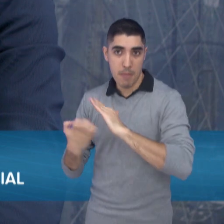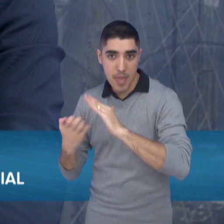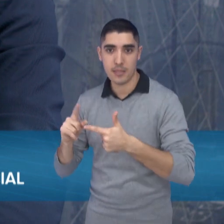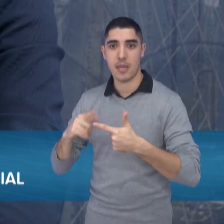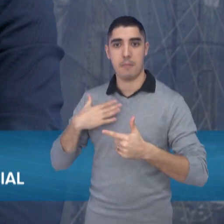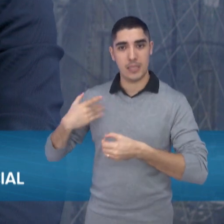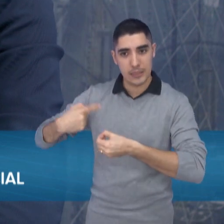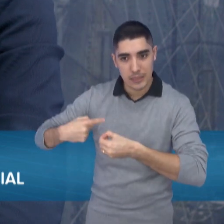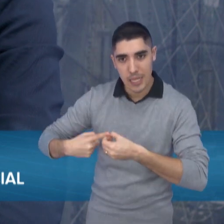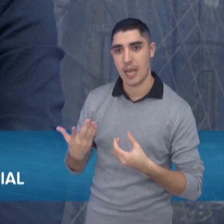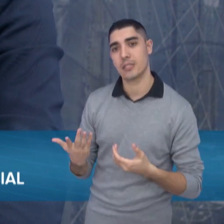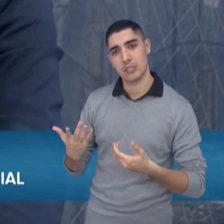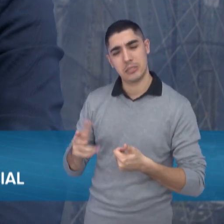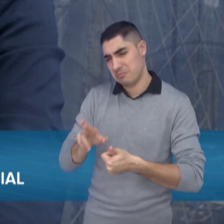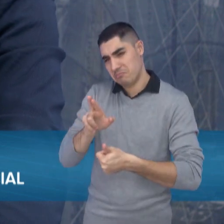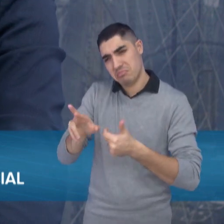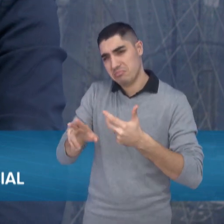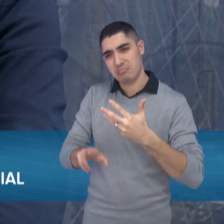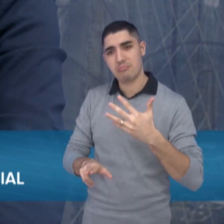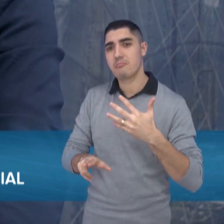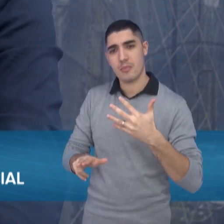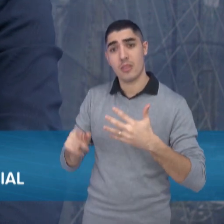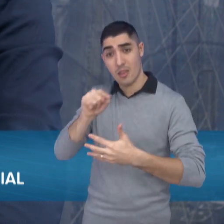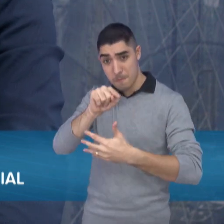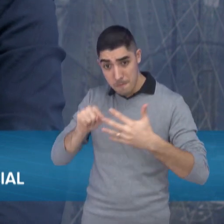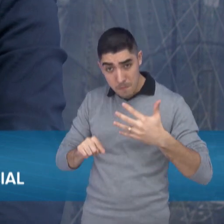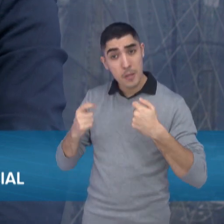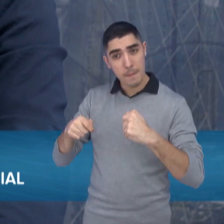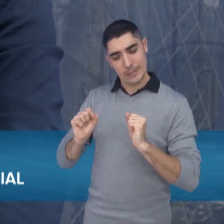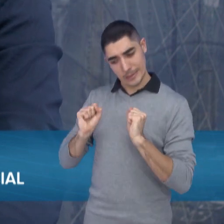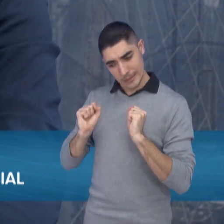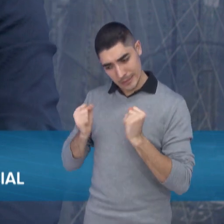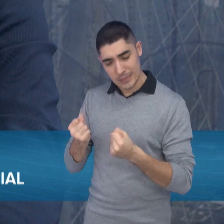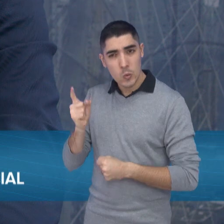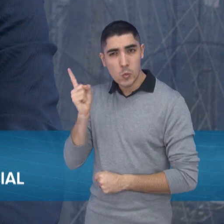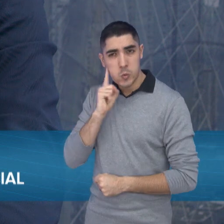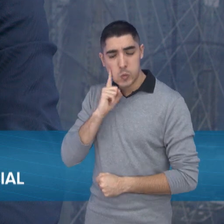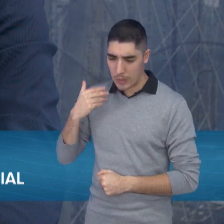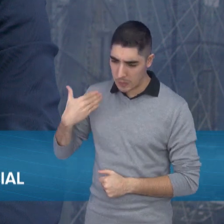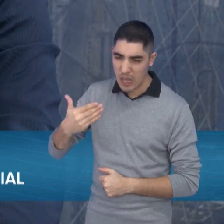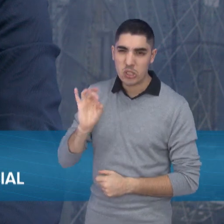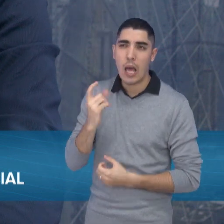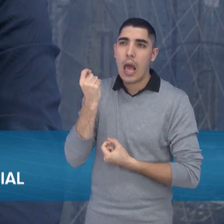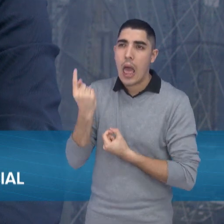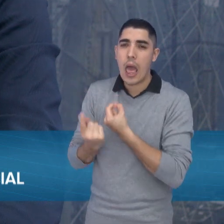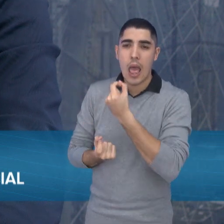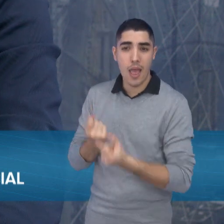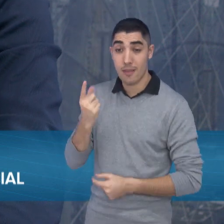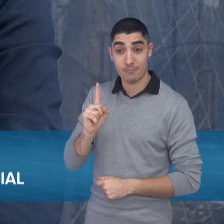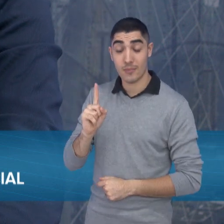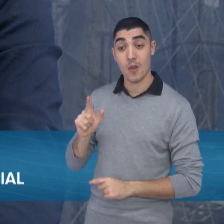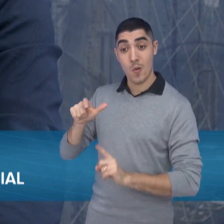cidade, do que quer que seja, é necessário empenho e dedicação todos os dias, não só de vez em quando. Essa frase do Oscar